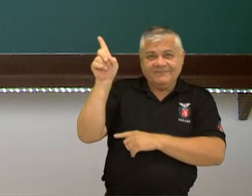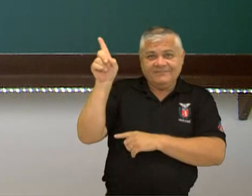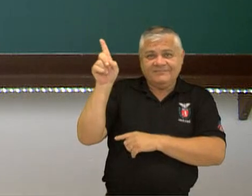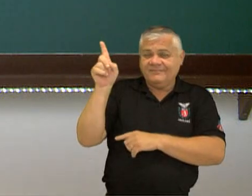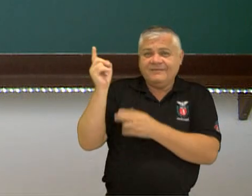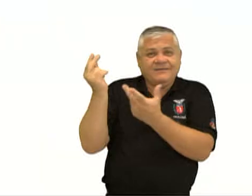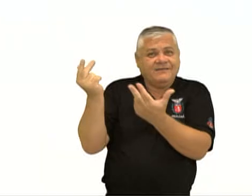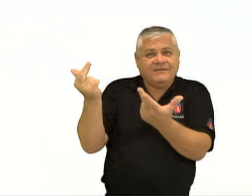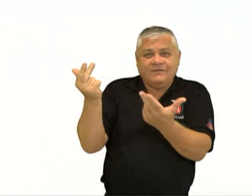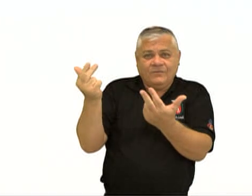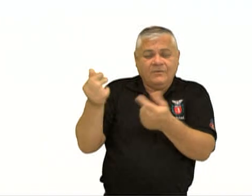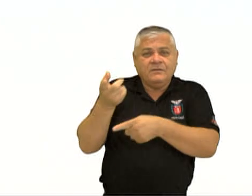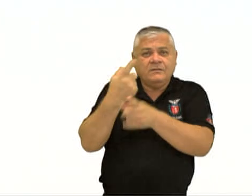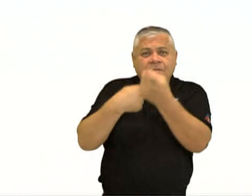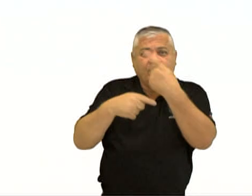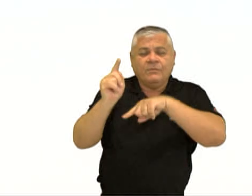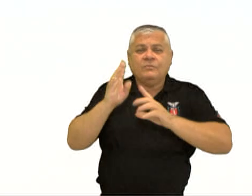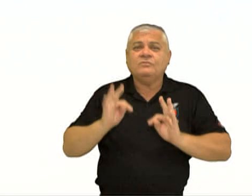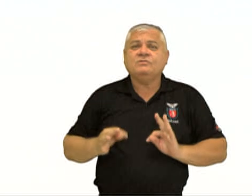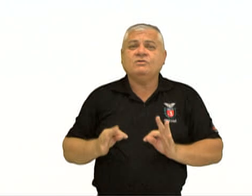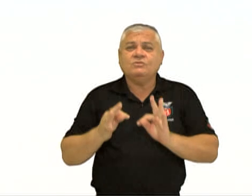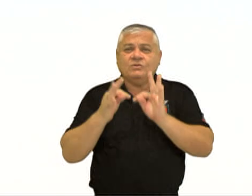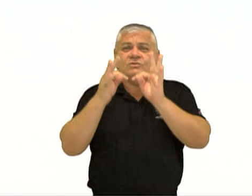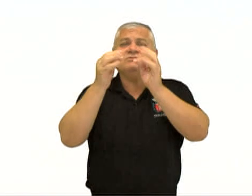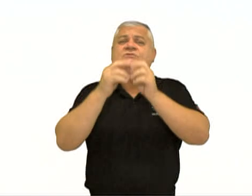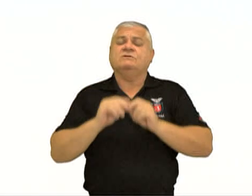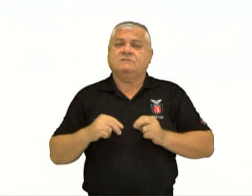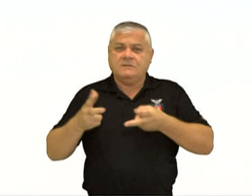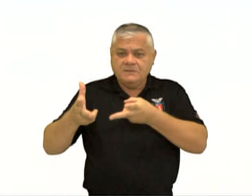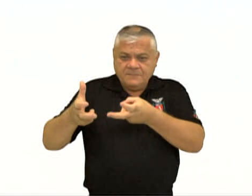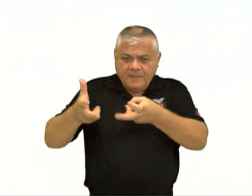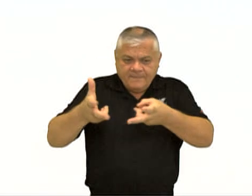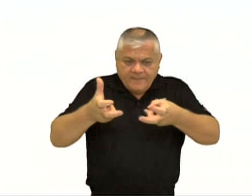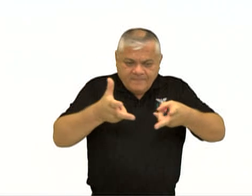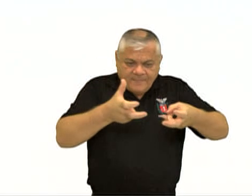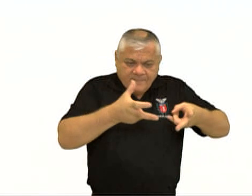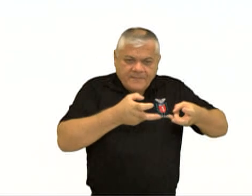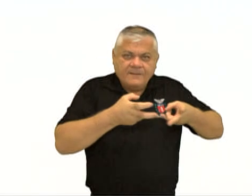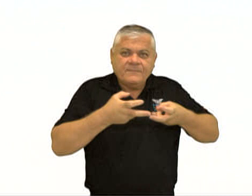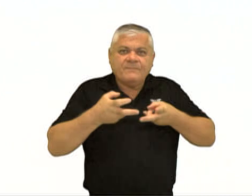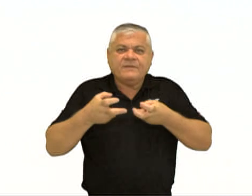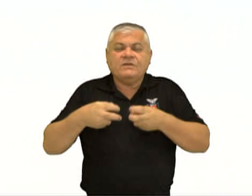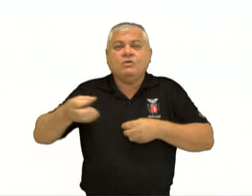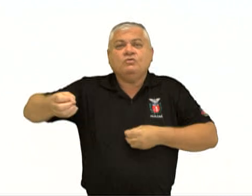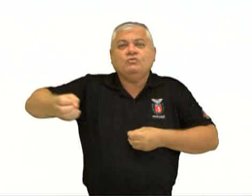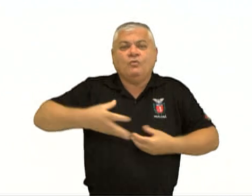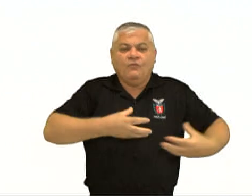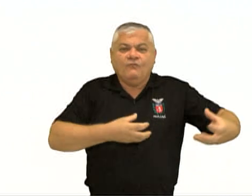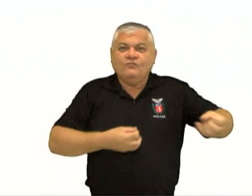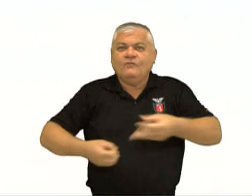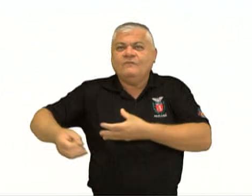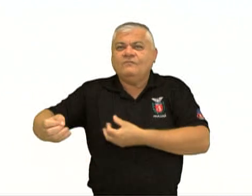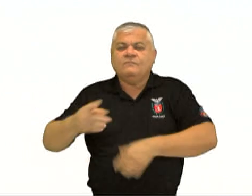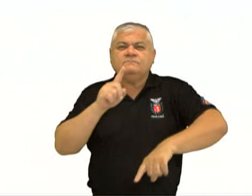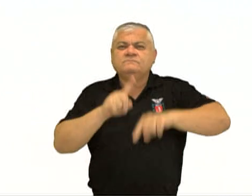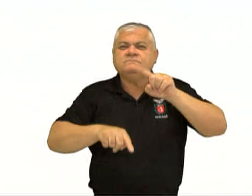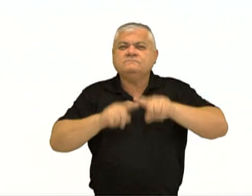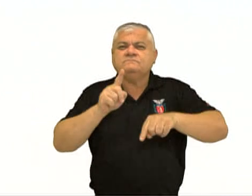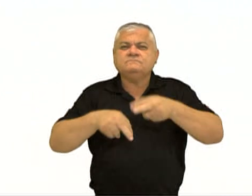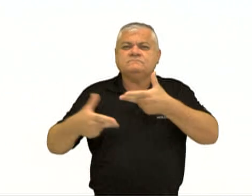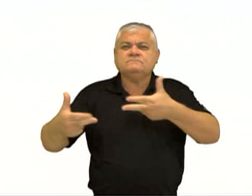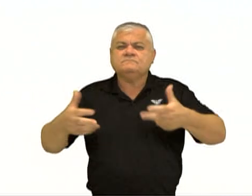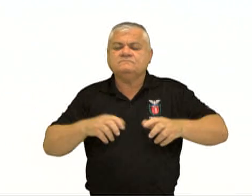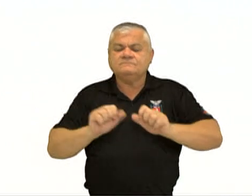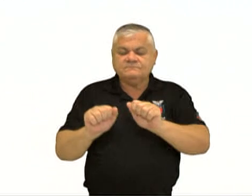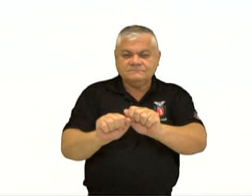com os avanços tecnológicos, o sensoriamento remoto conta com novas ferramentas, que possibilita a melhor coleta de imagens